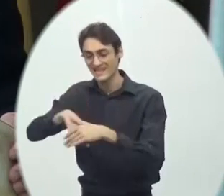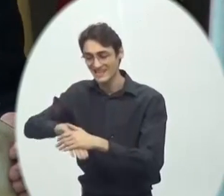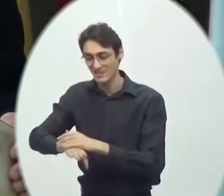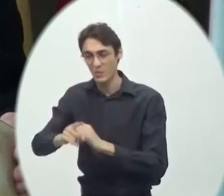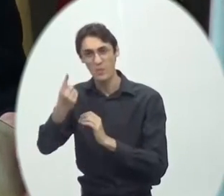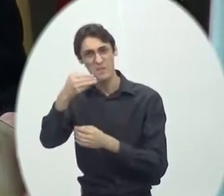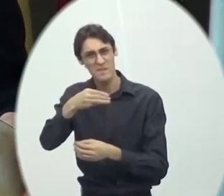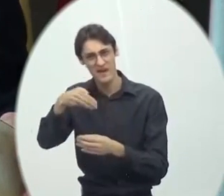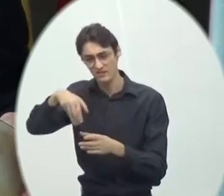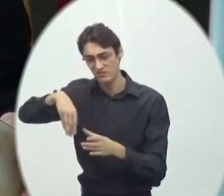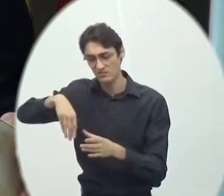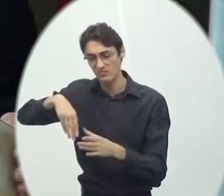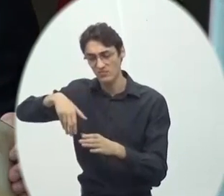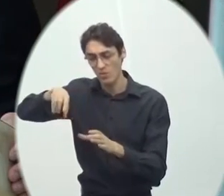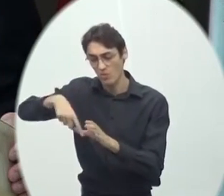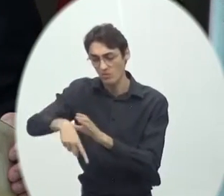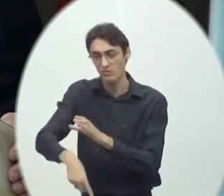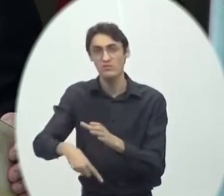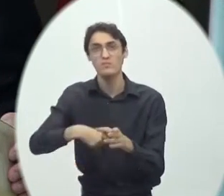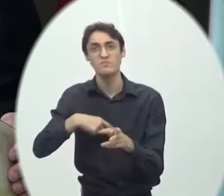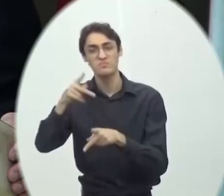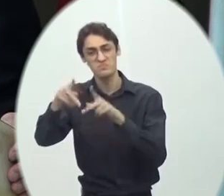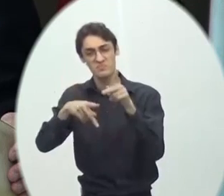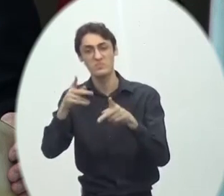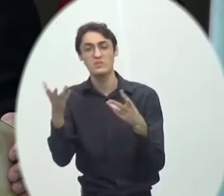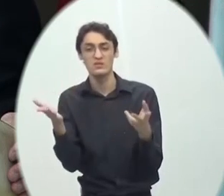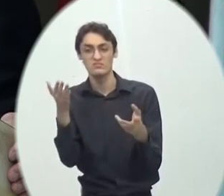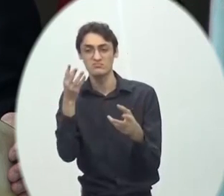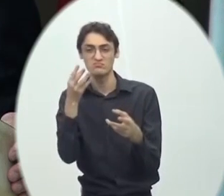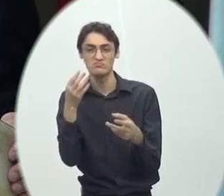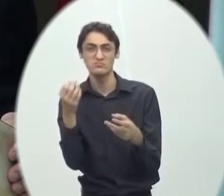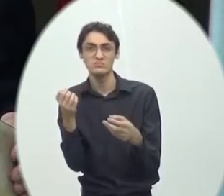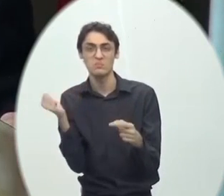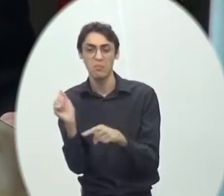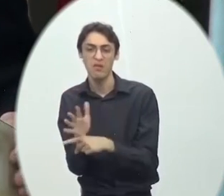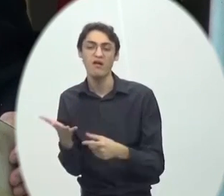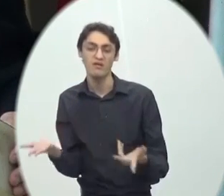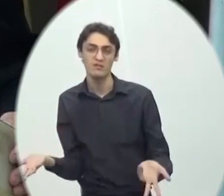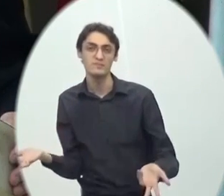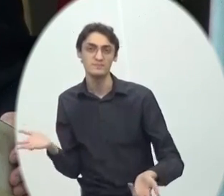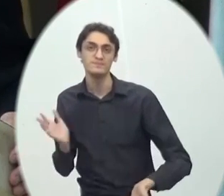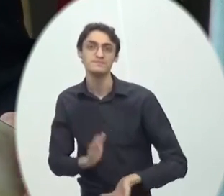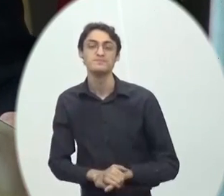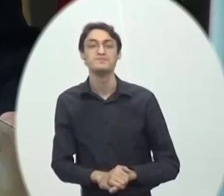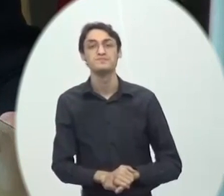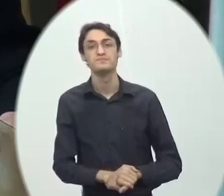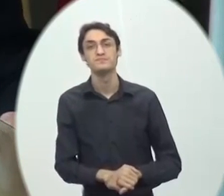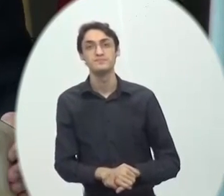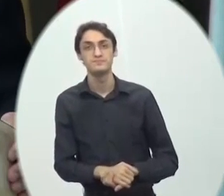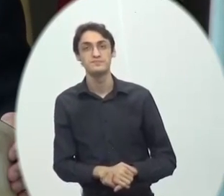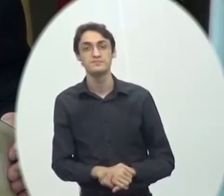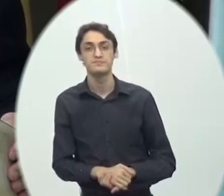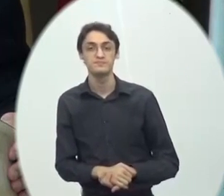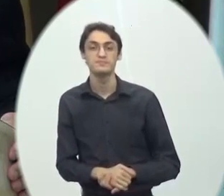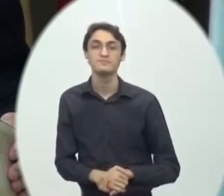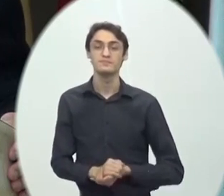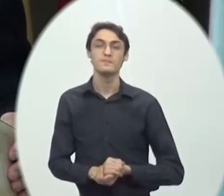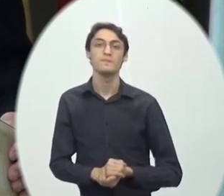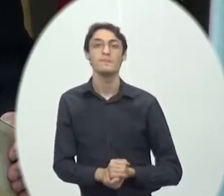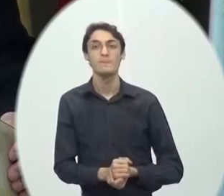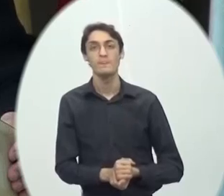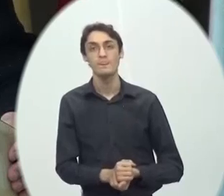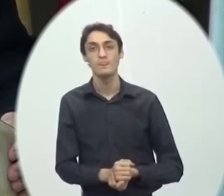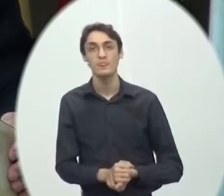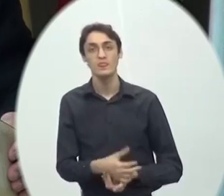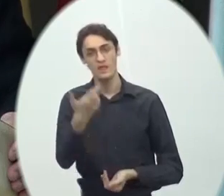metro. É uma sacanagem com a população. A comunidade toda estava falando lá, esbravejando, e com toda a razão. Eu